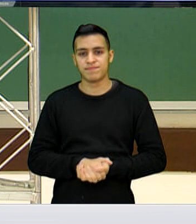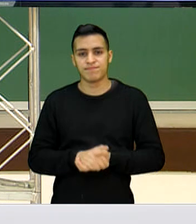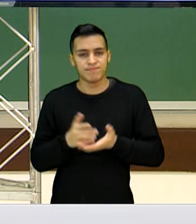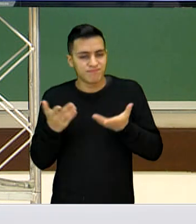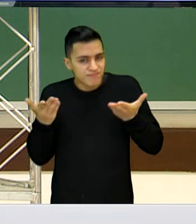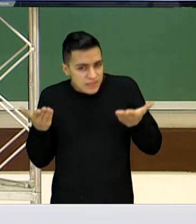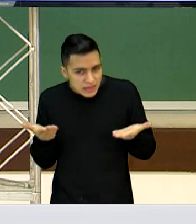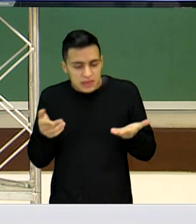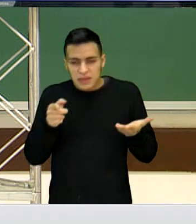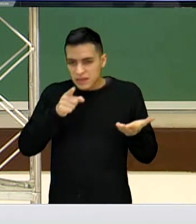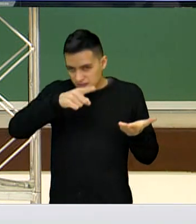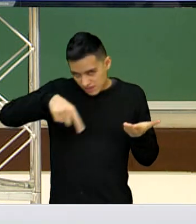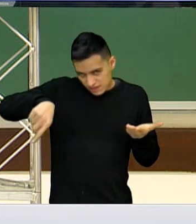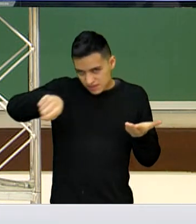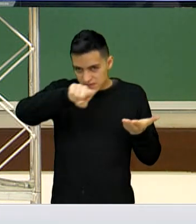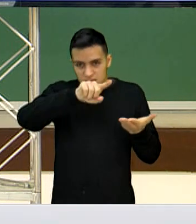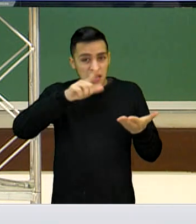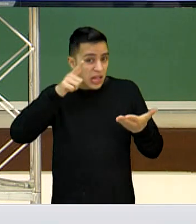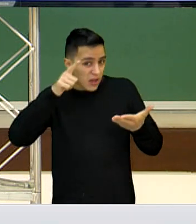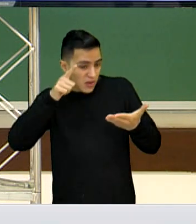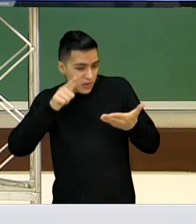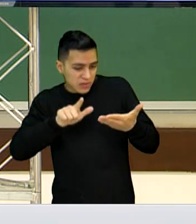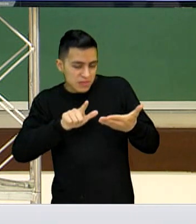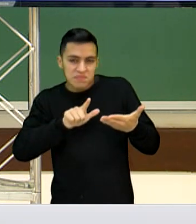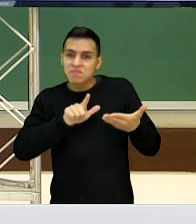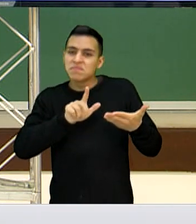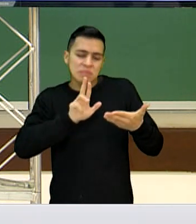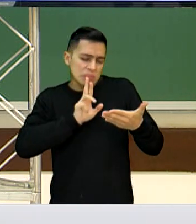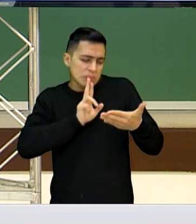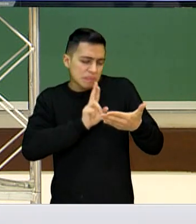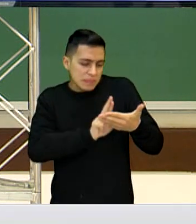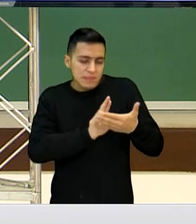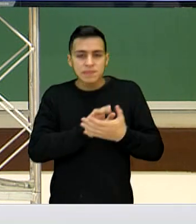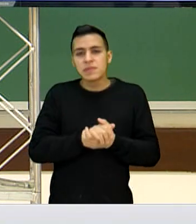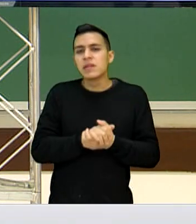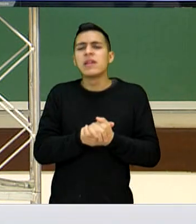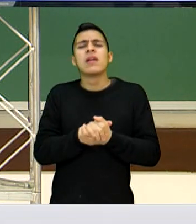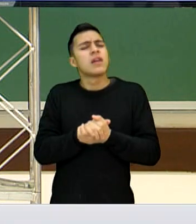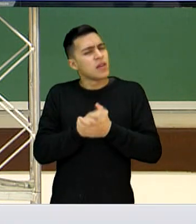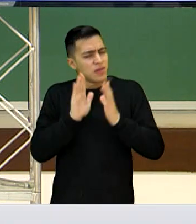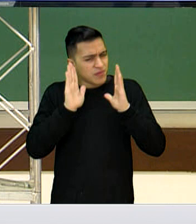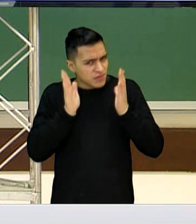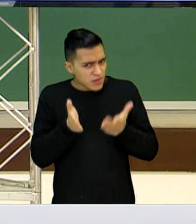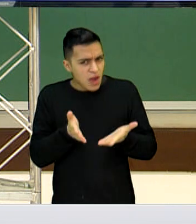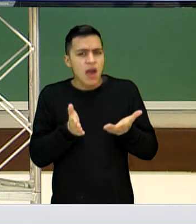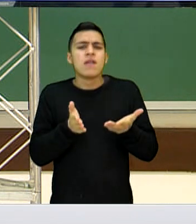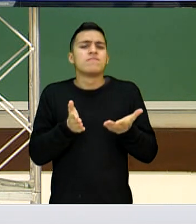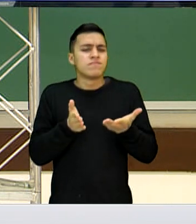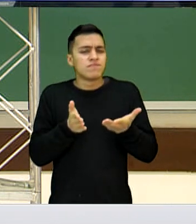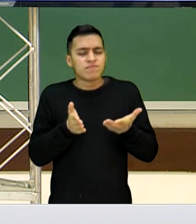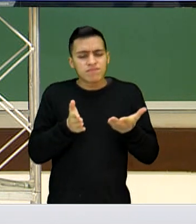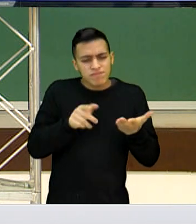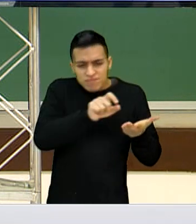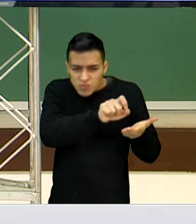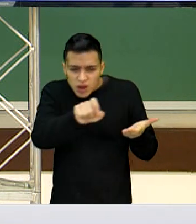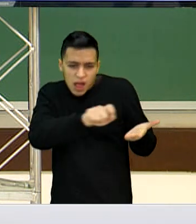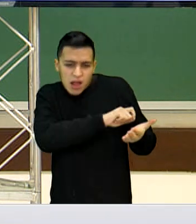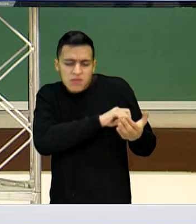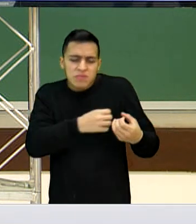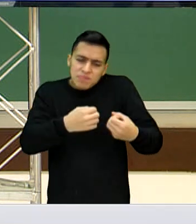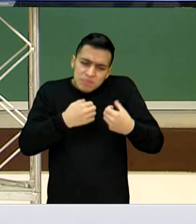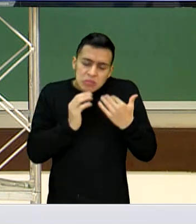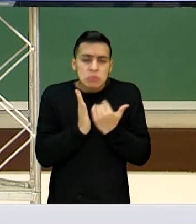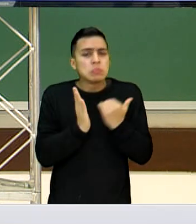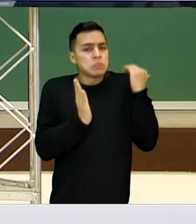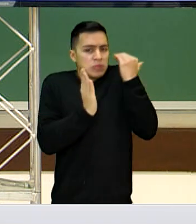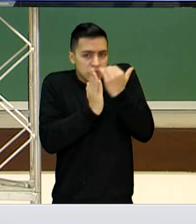E aí, pessoal, vocês conseguiram fazer? Eu costumo aprender muito com os meus alunos, né? E esse é um